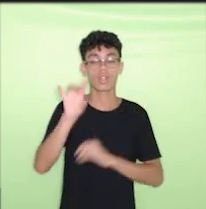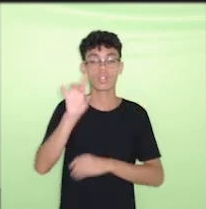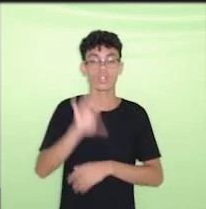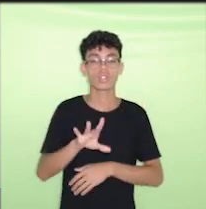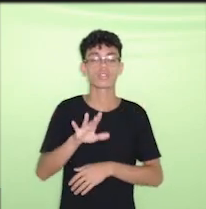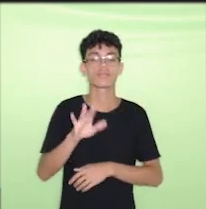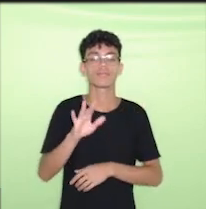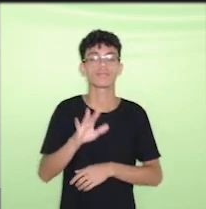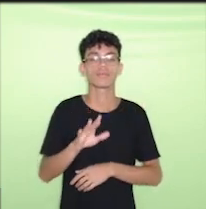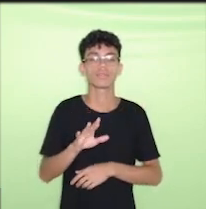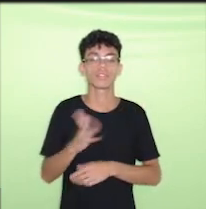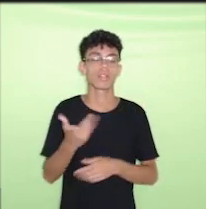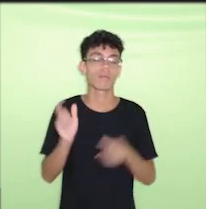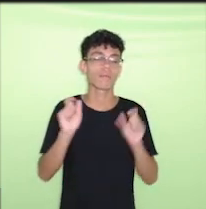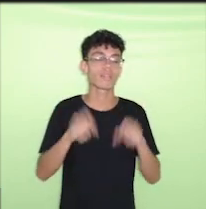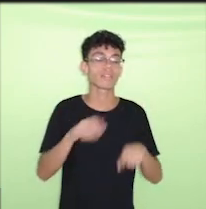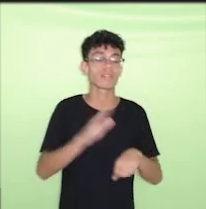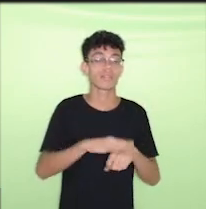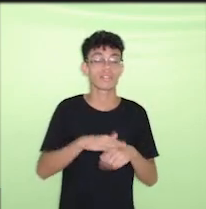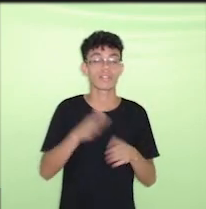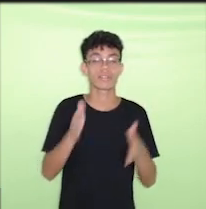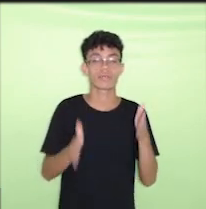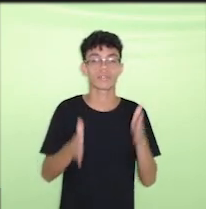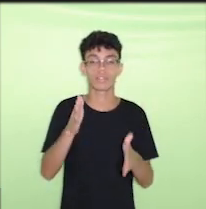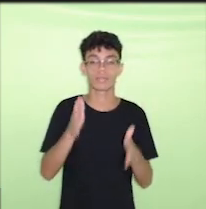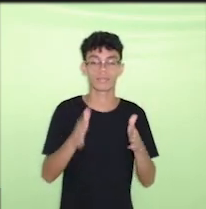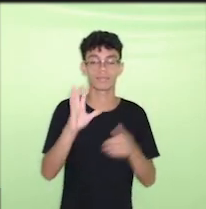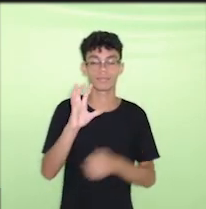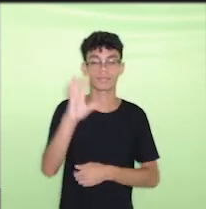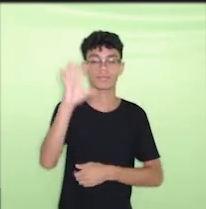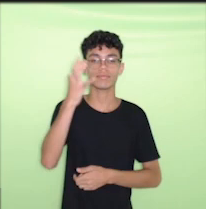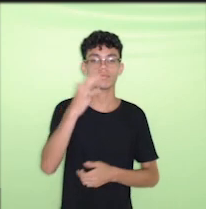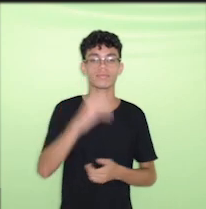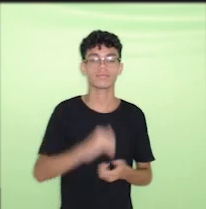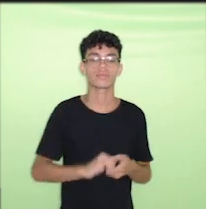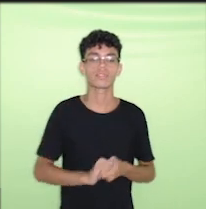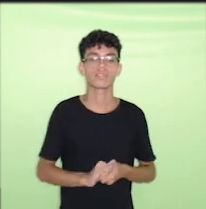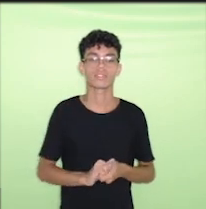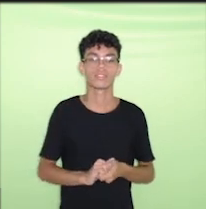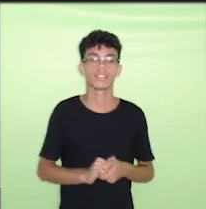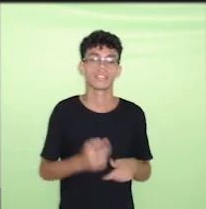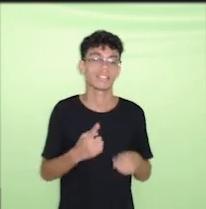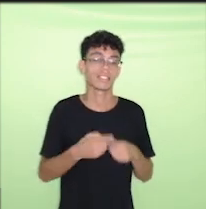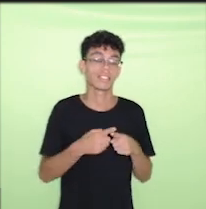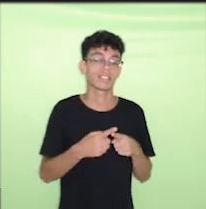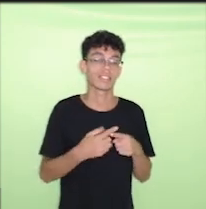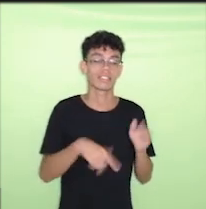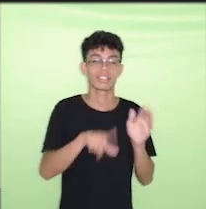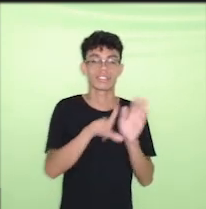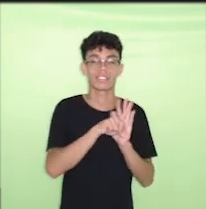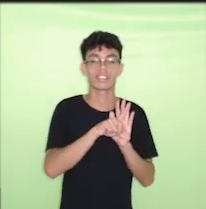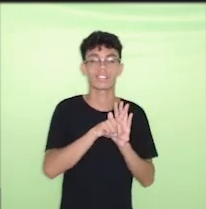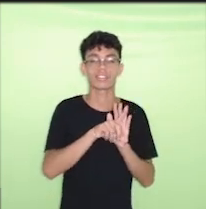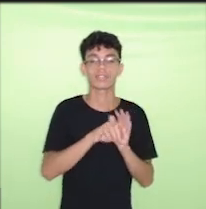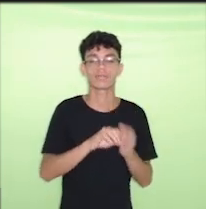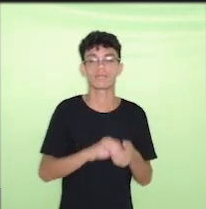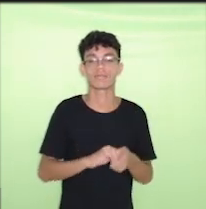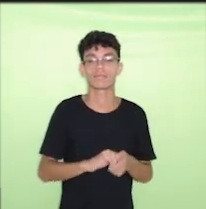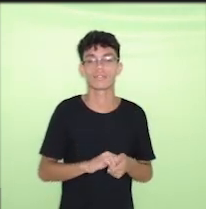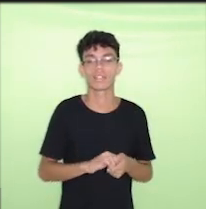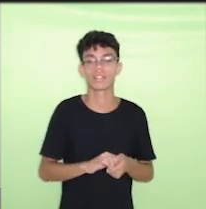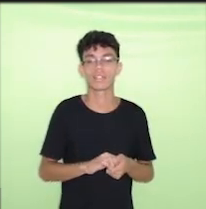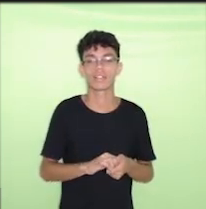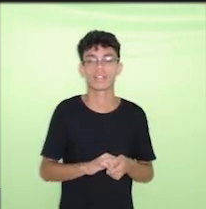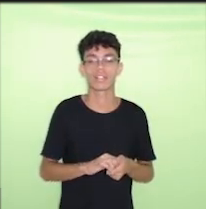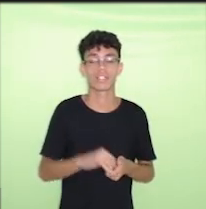sendo possível nesse momento de ser realizado por causa da Lei Aldir Blanc, né? E dos